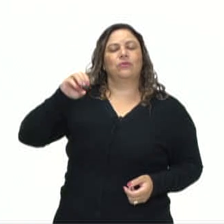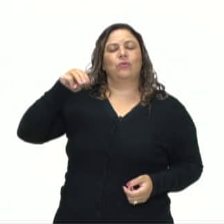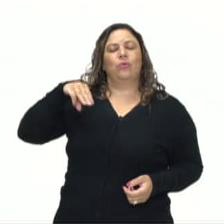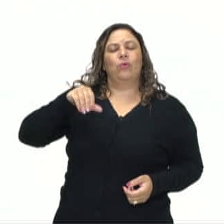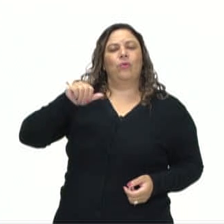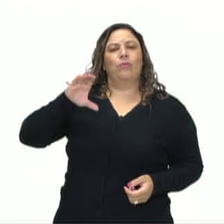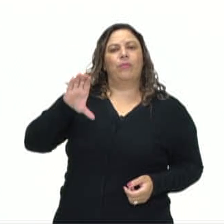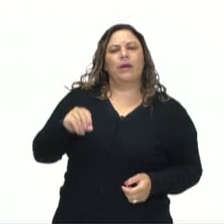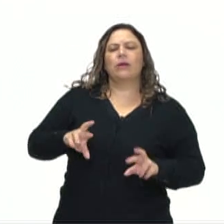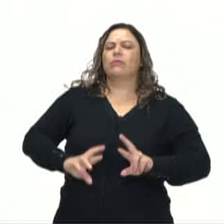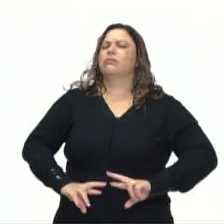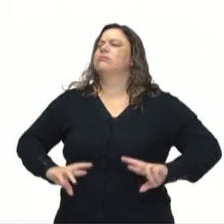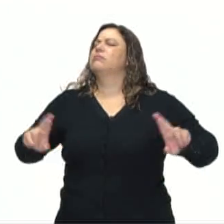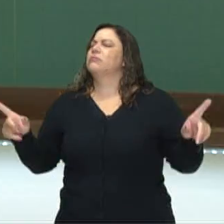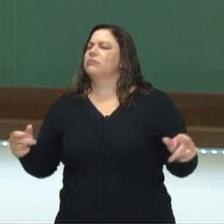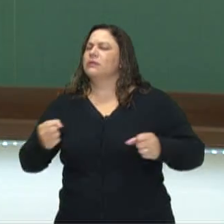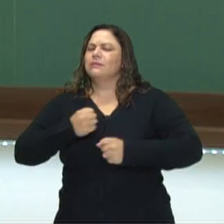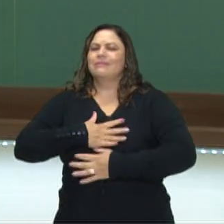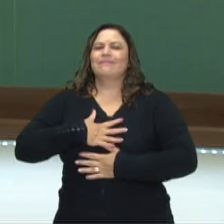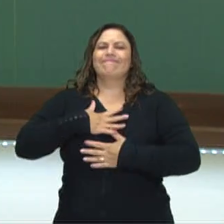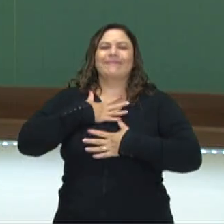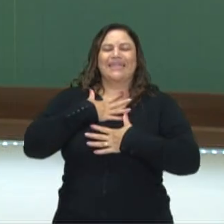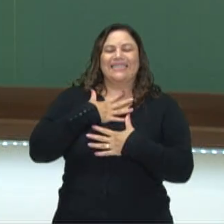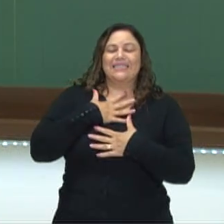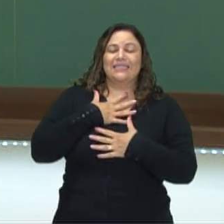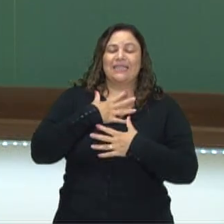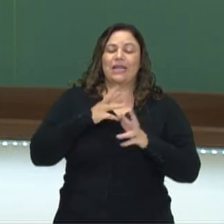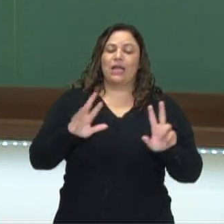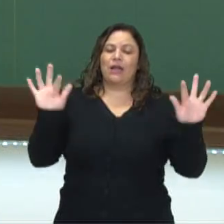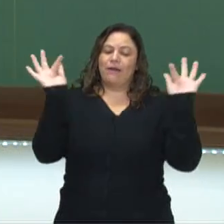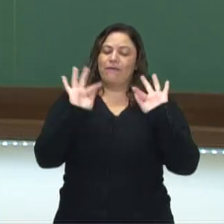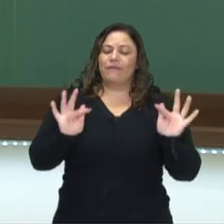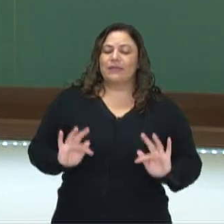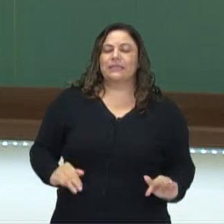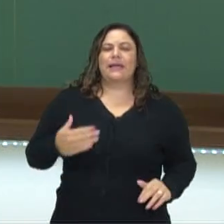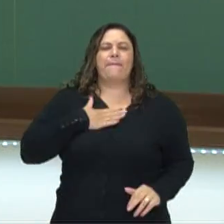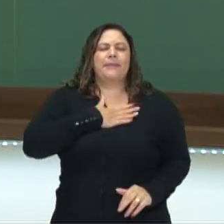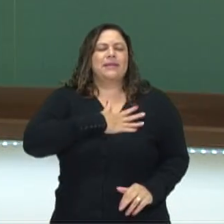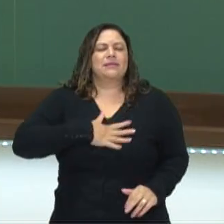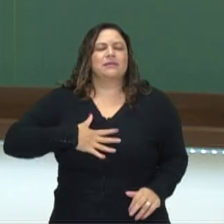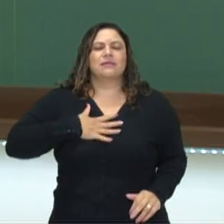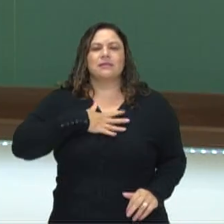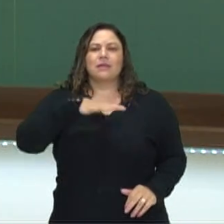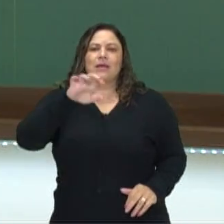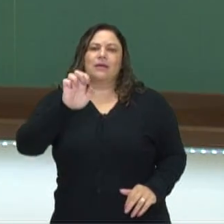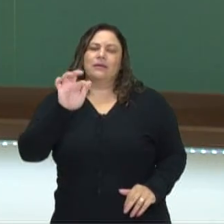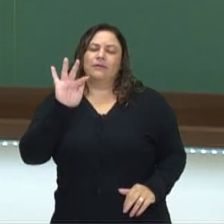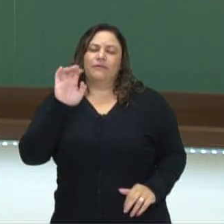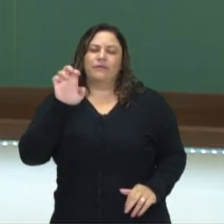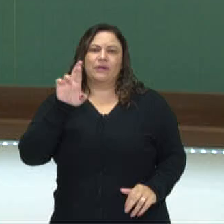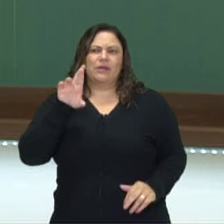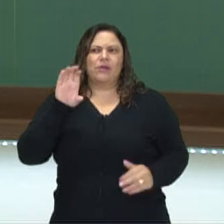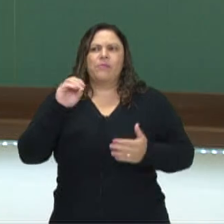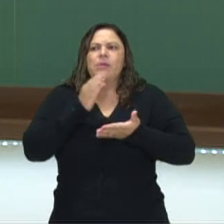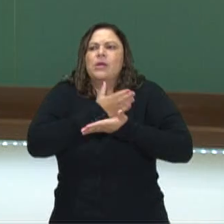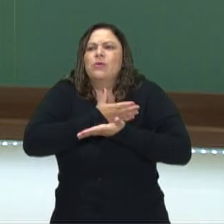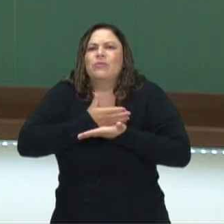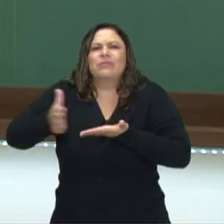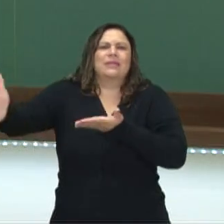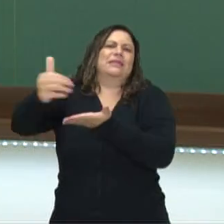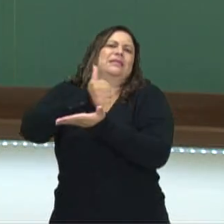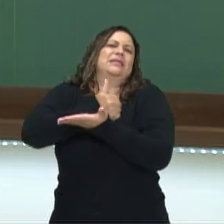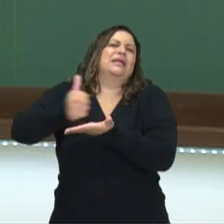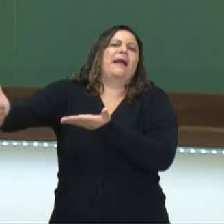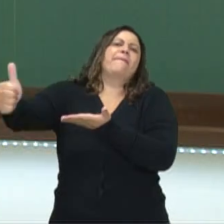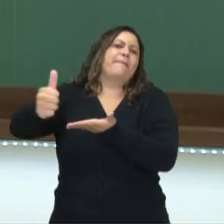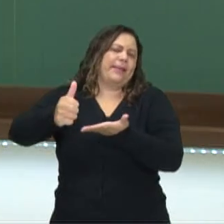diferenciar o que é o prazer da felicidade. Então, o prazer é algo efêmero, algo passageiro, algo que